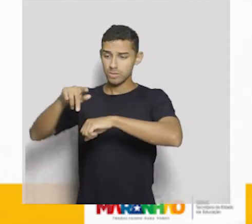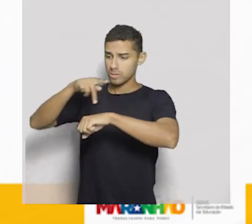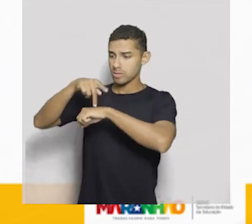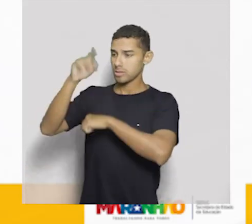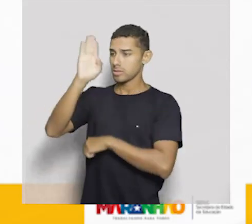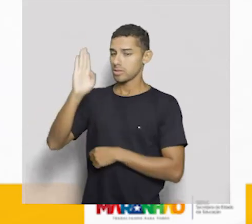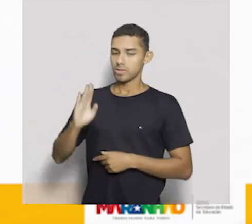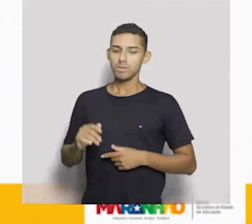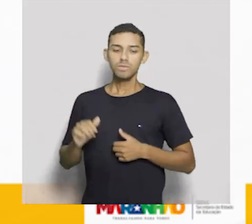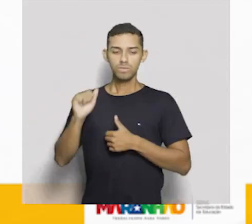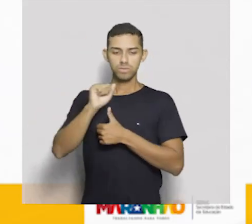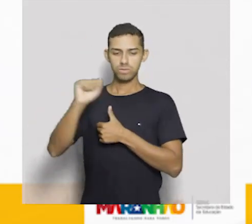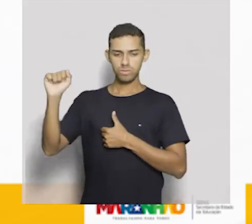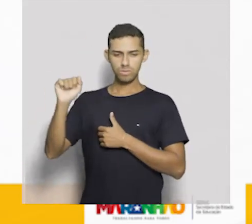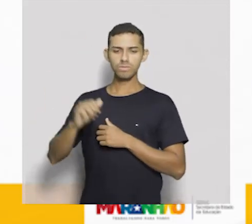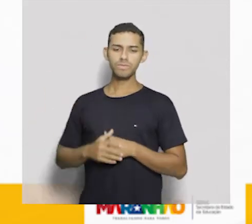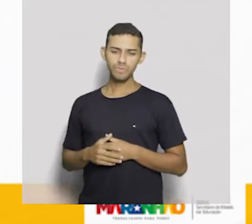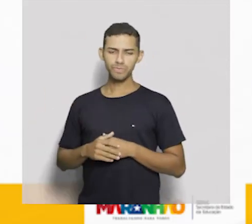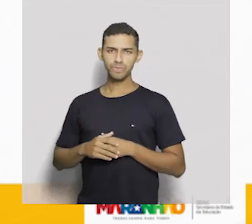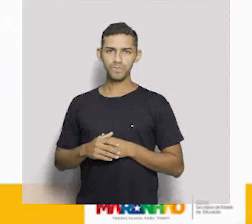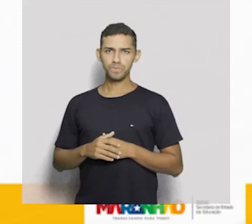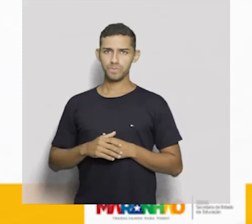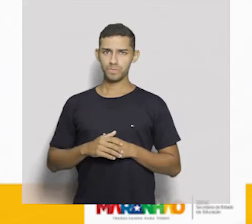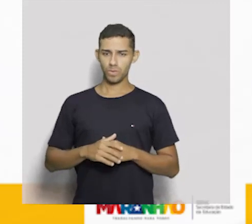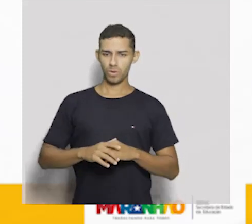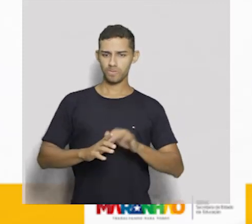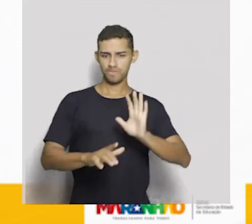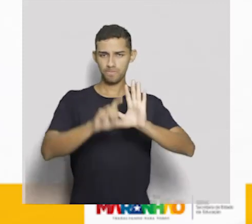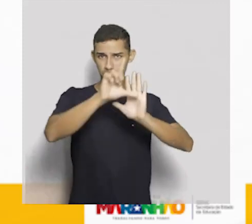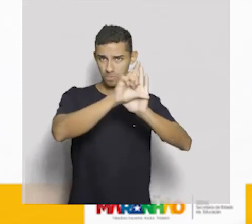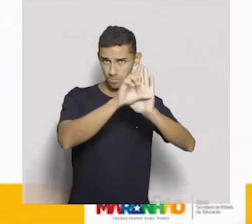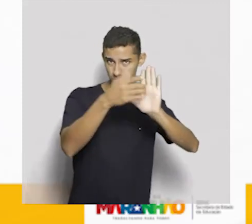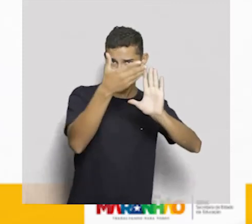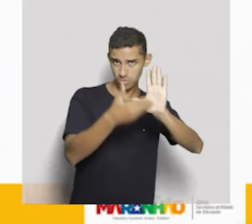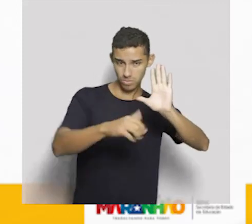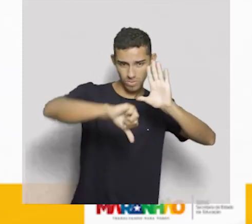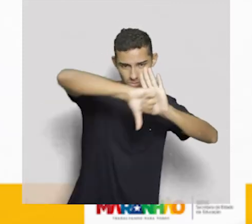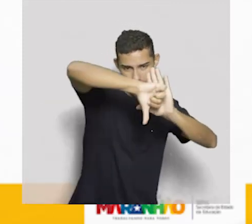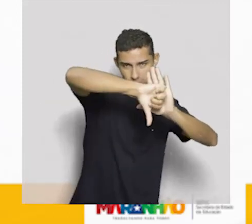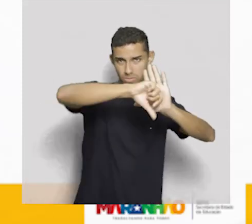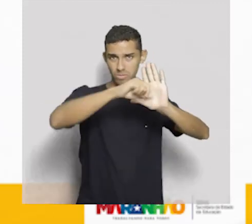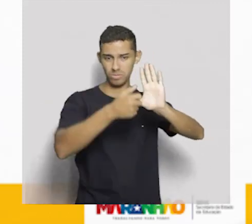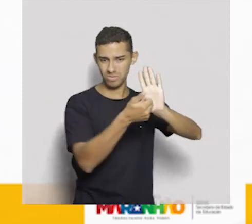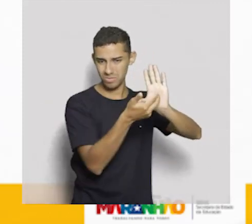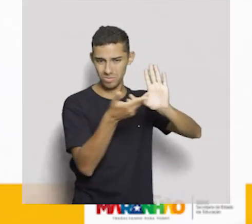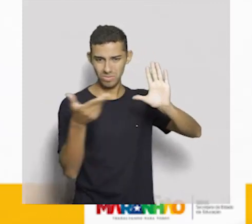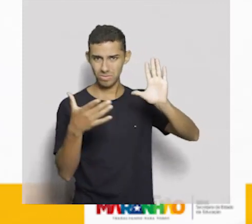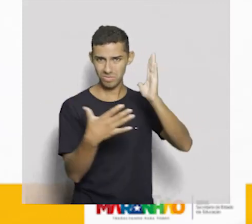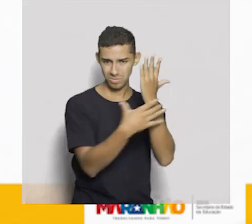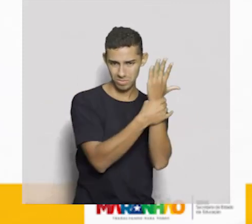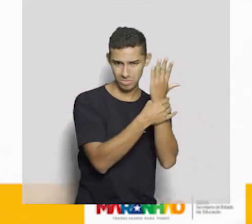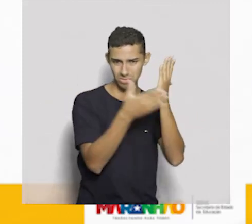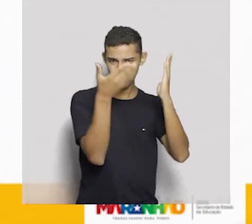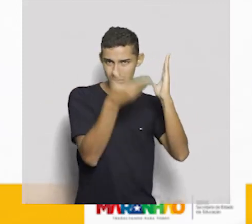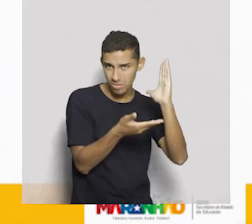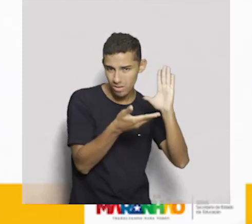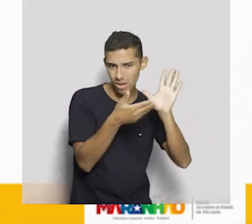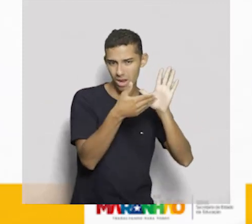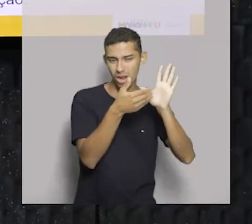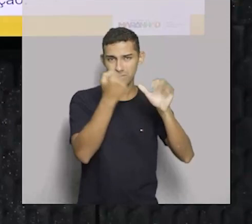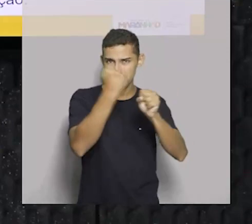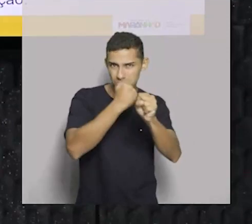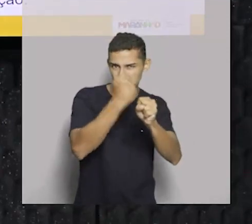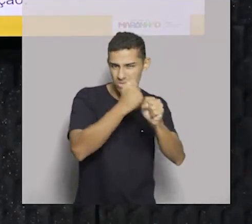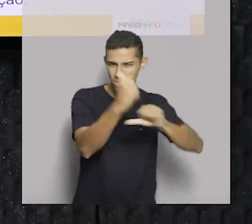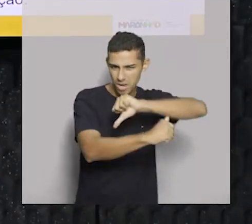a letra A reforma do Código Penal pera aí a gente está falando de racismo institucional a gente não tá falando